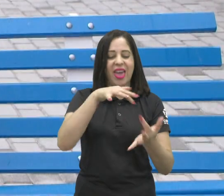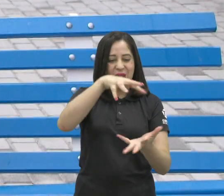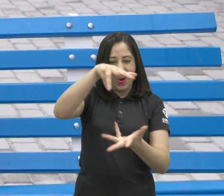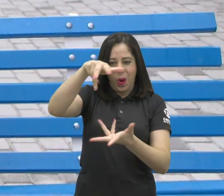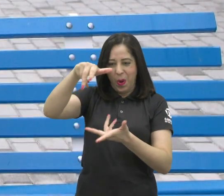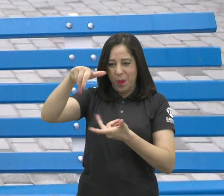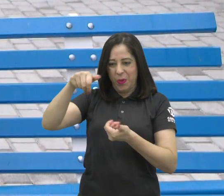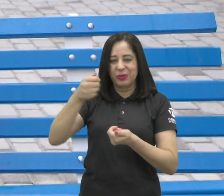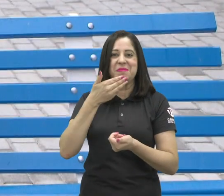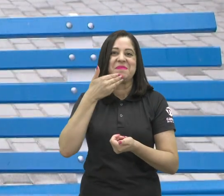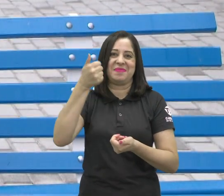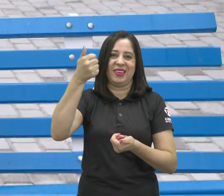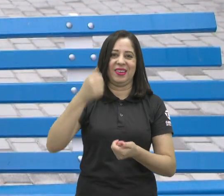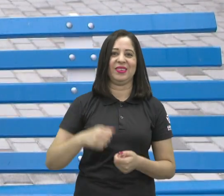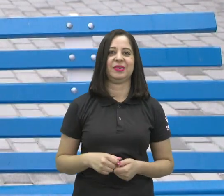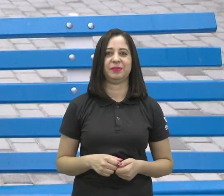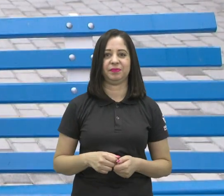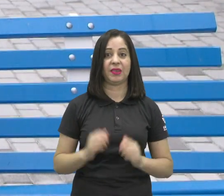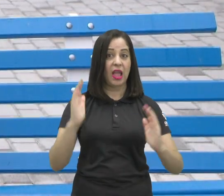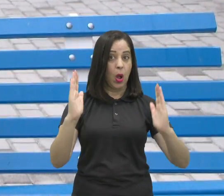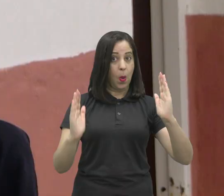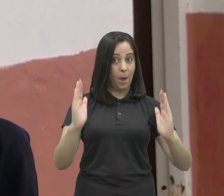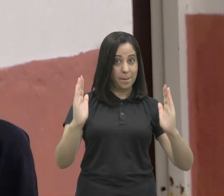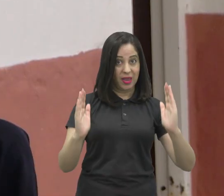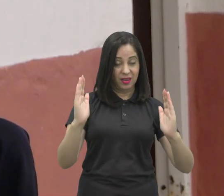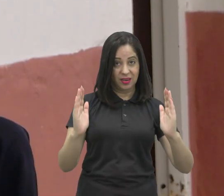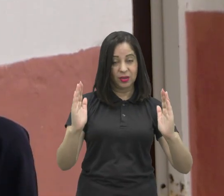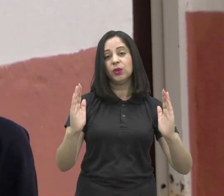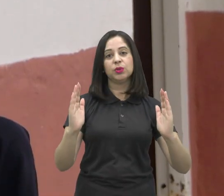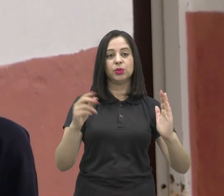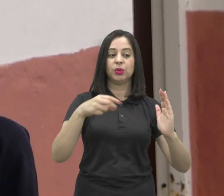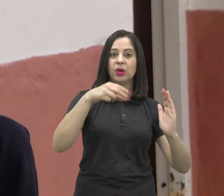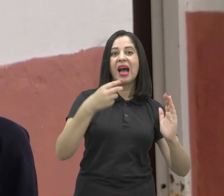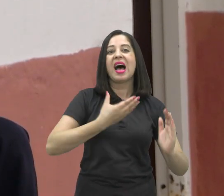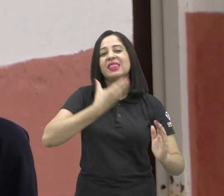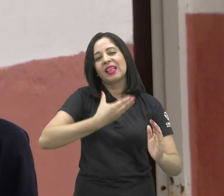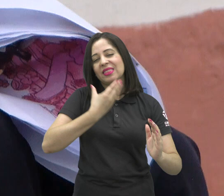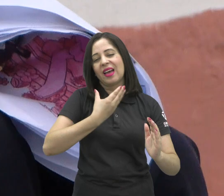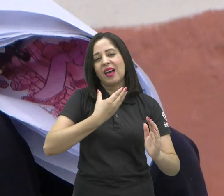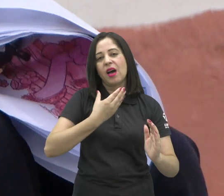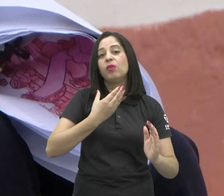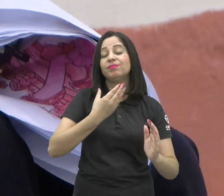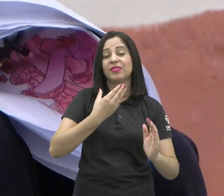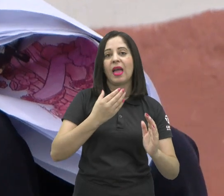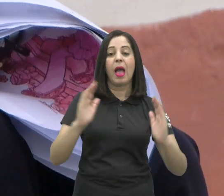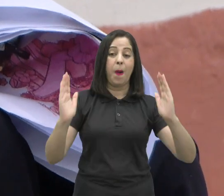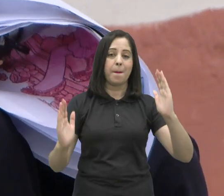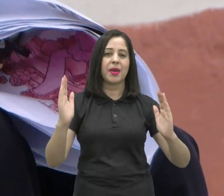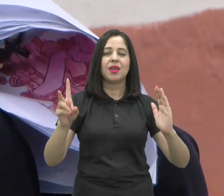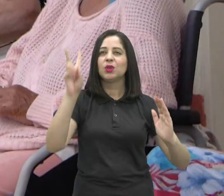pedido. Um mundo com mais notícias boas. Esse período do ano vai além de qualquer